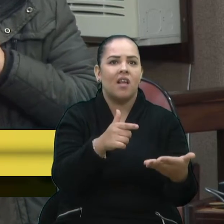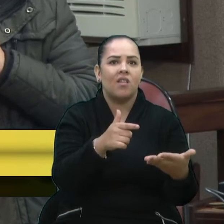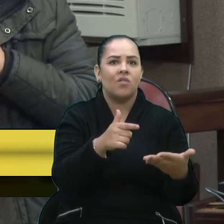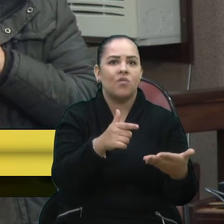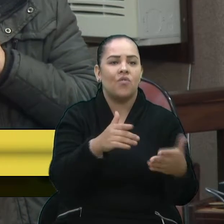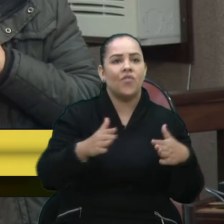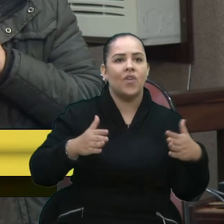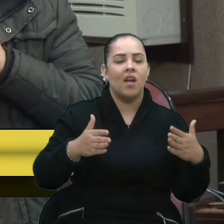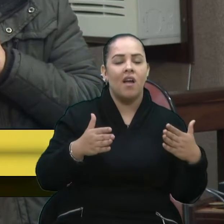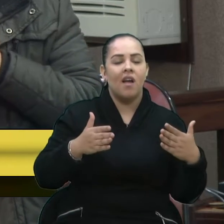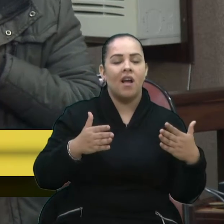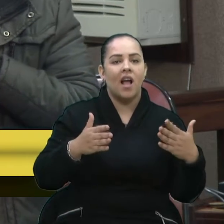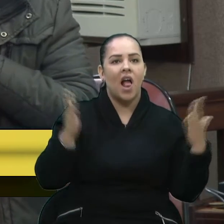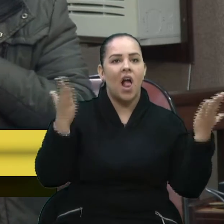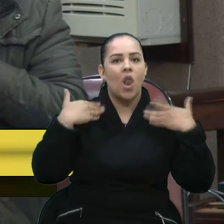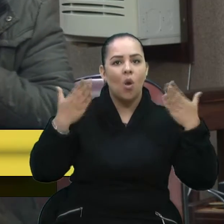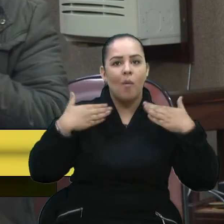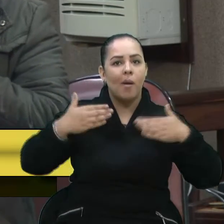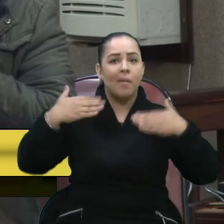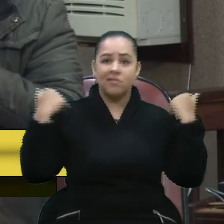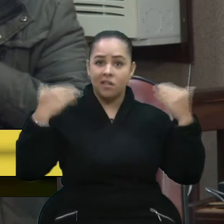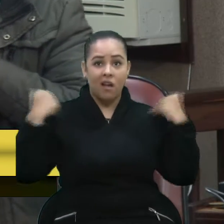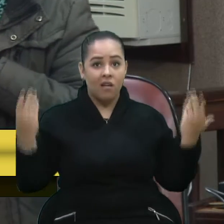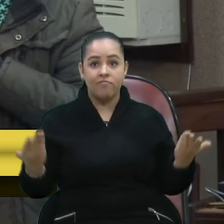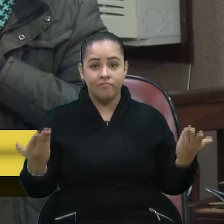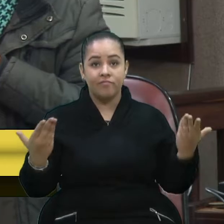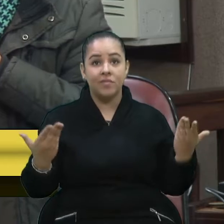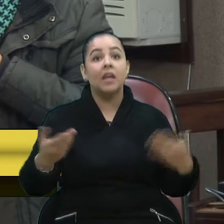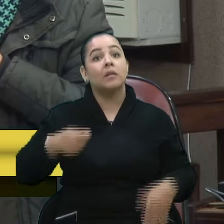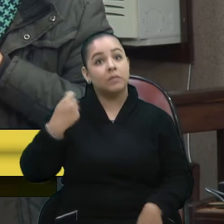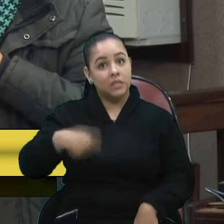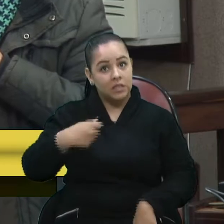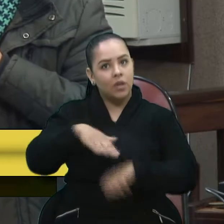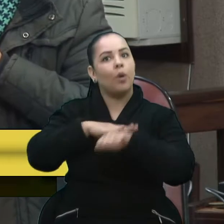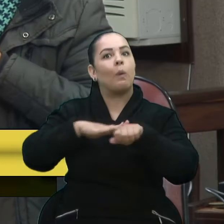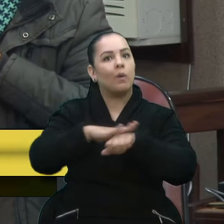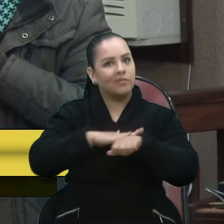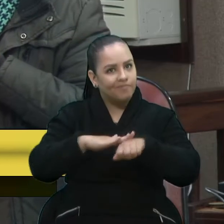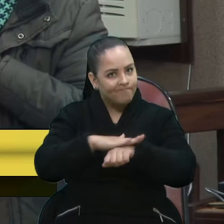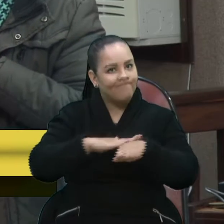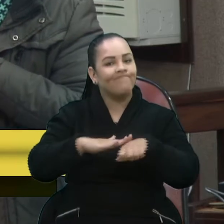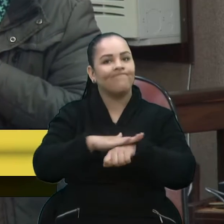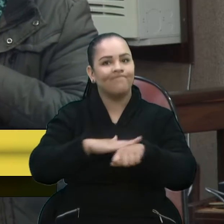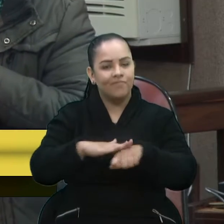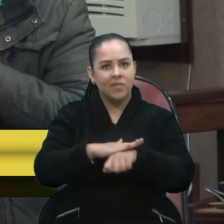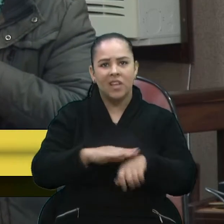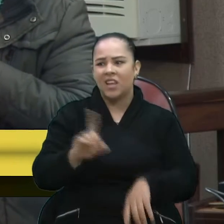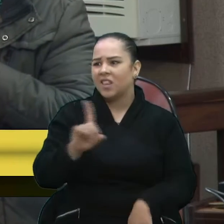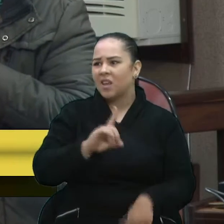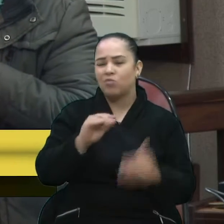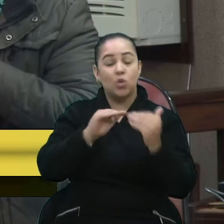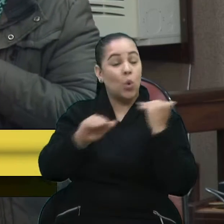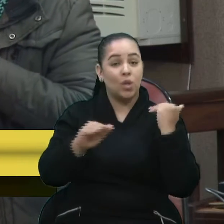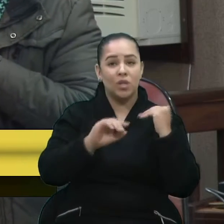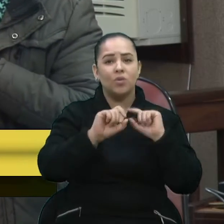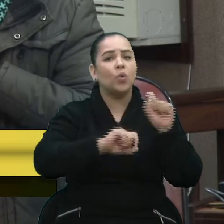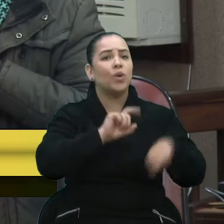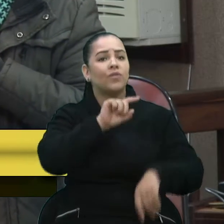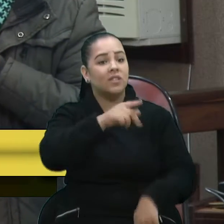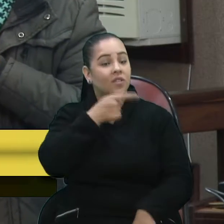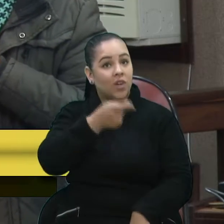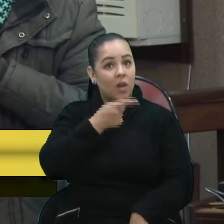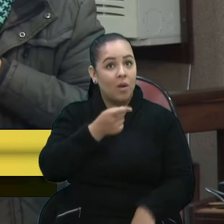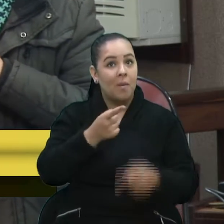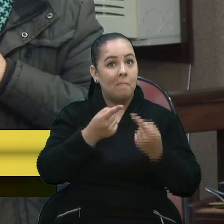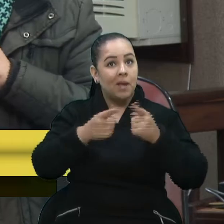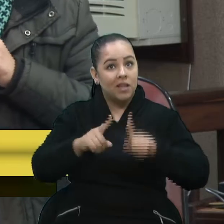verão. Então nós temos que discutir esse modelo, vereador Marcon. Não estou discordando em nada que o senhor disse. Eu só acho que quando a